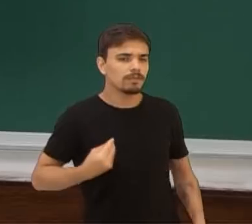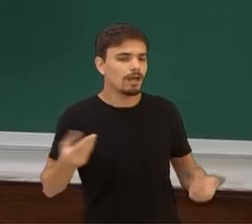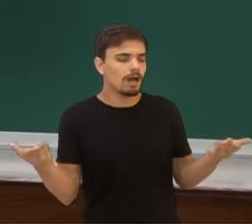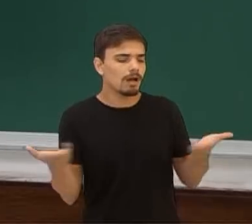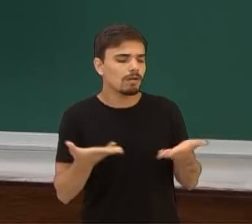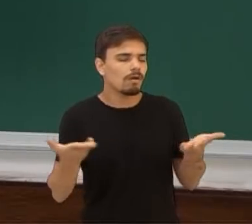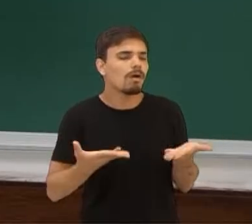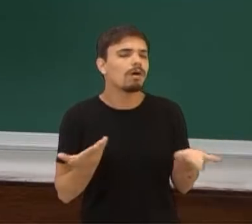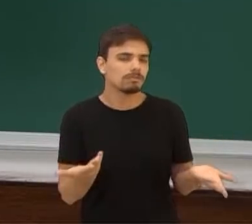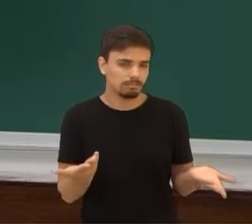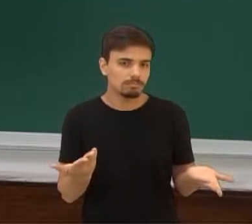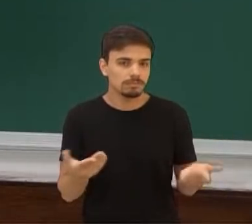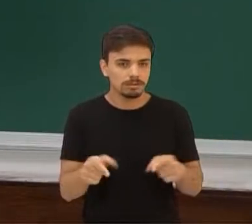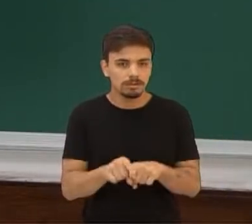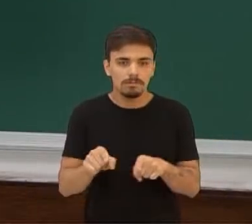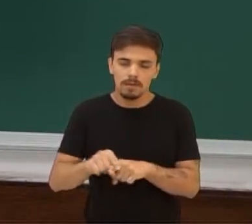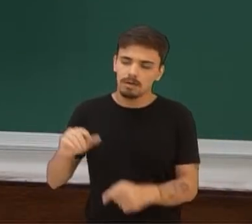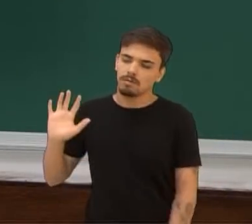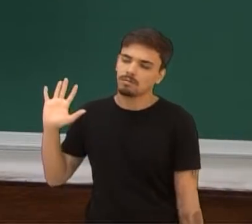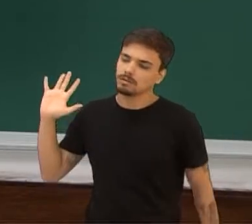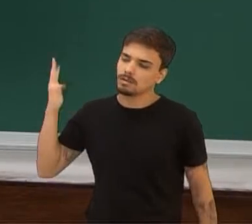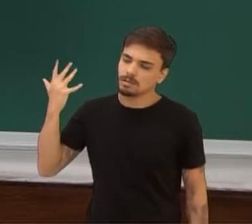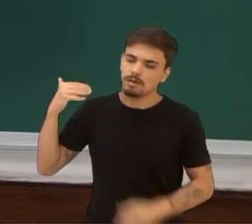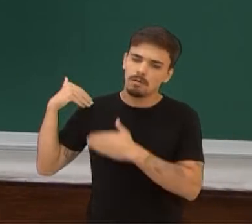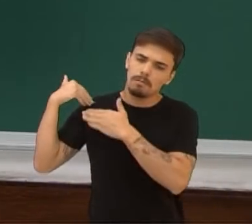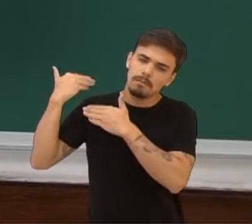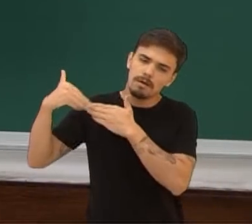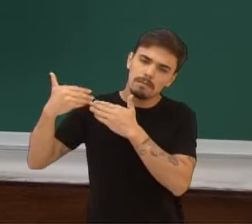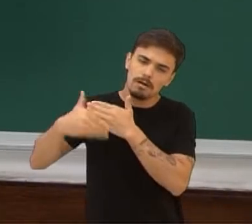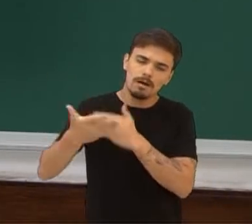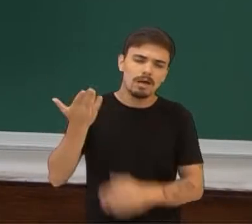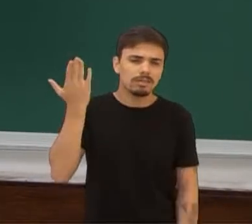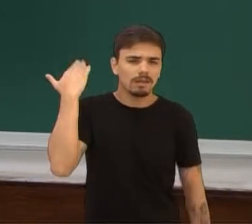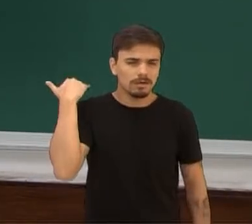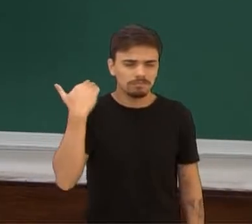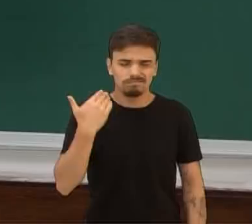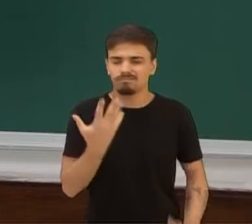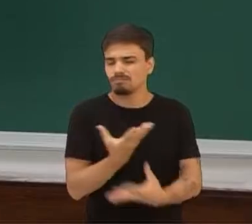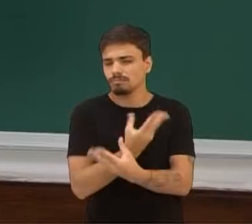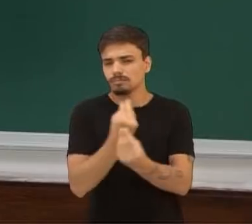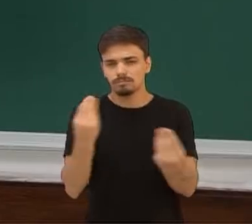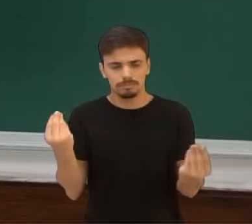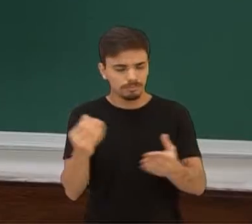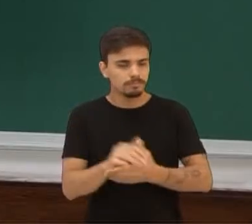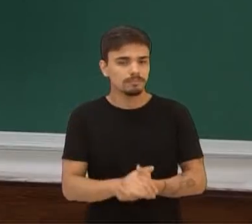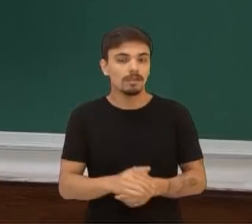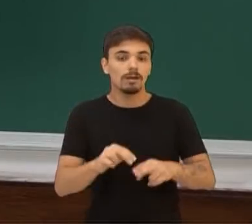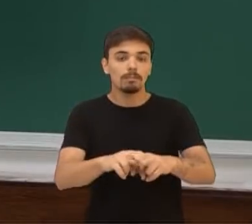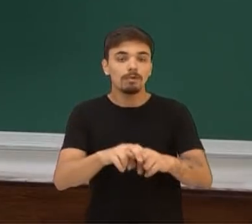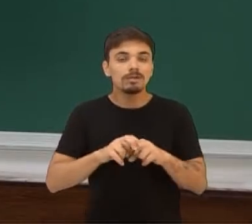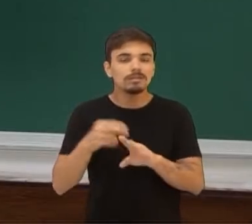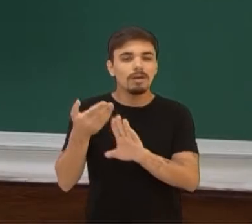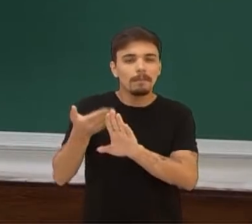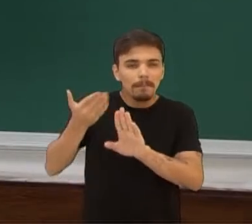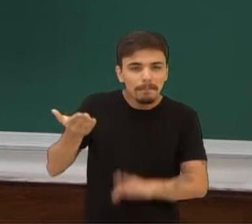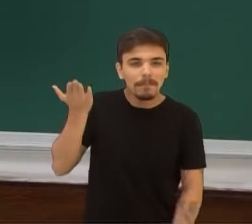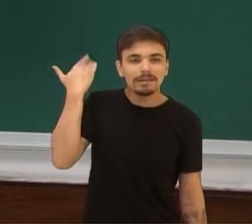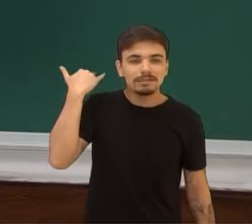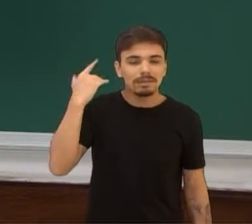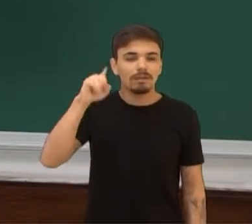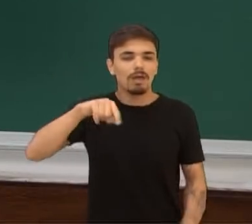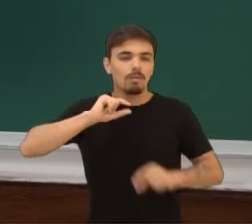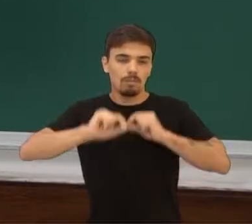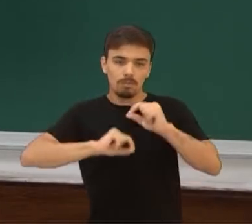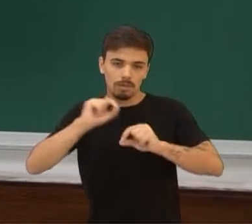presente, tiveram que ocorrer várias coisas no nosso passado. Então, o passado, ele sim, ele